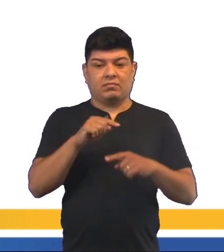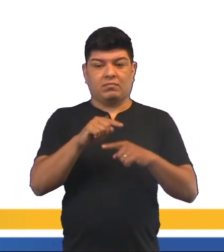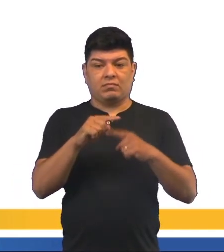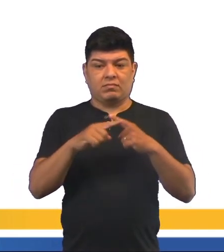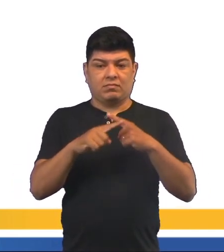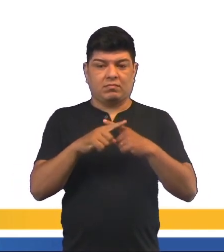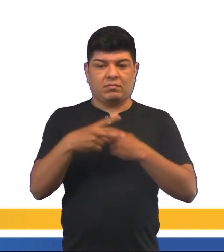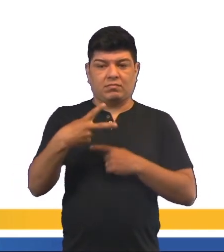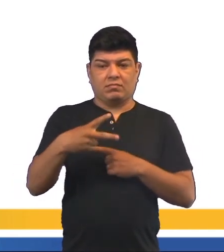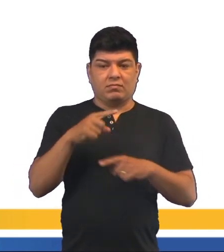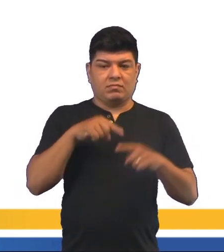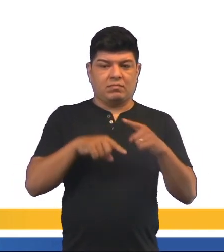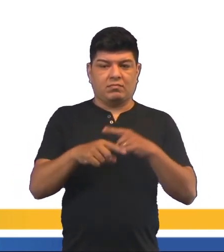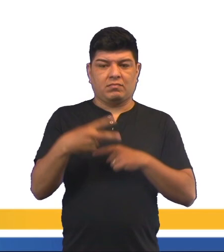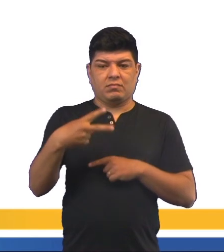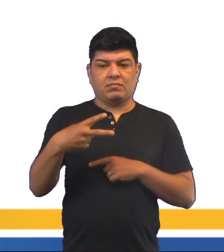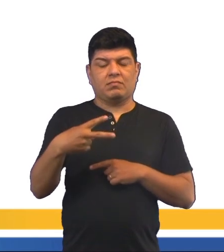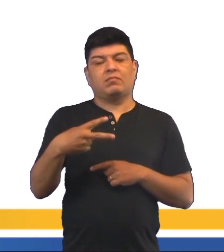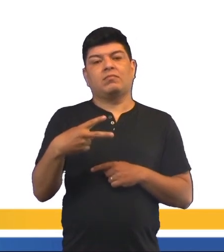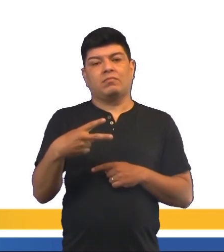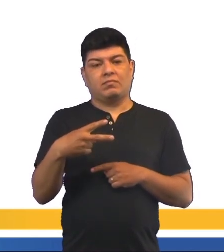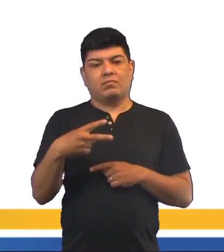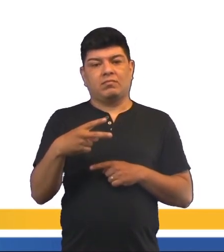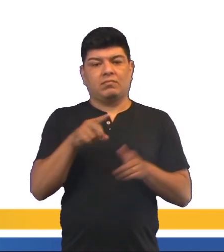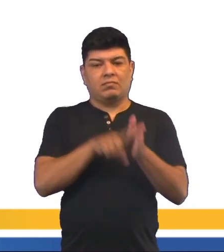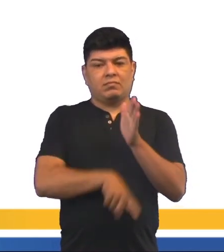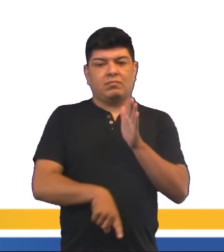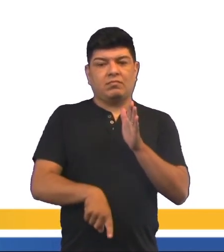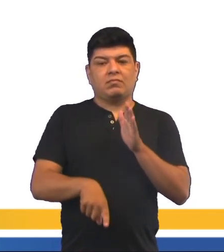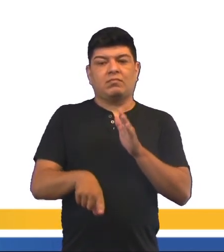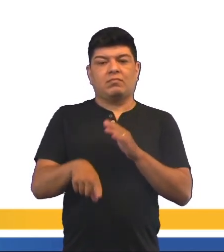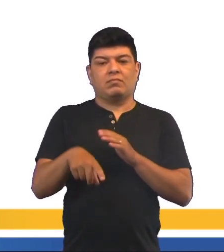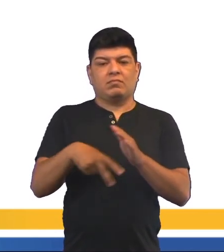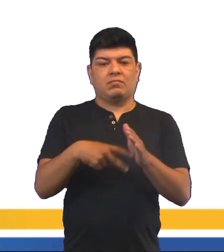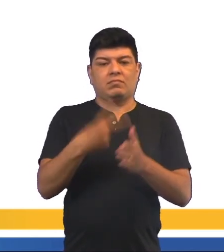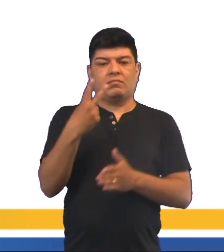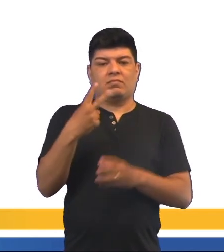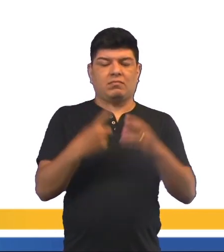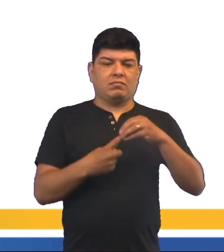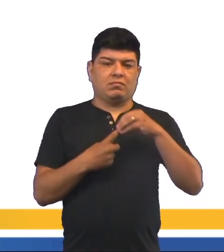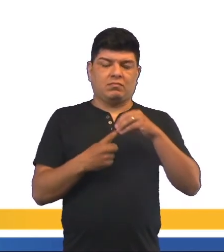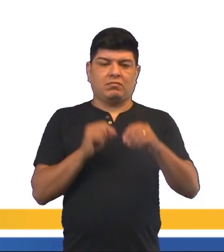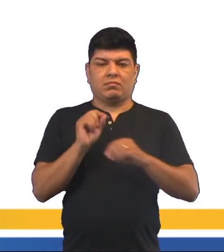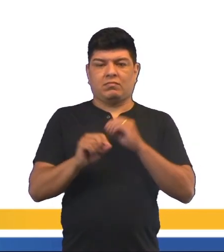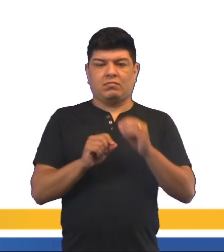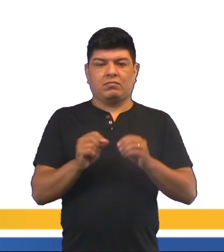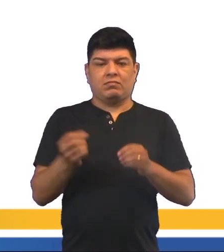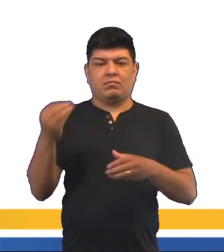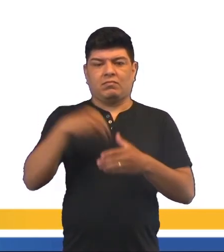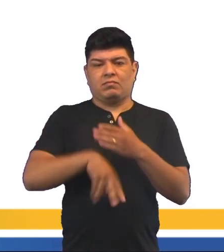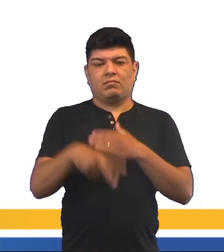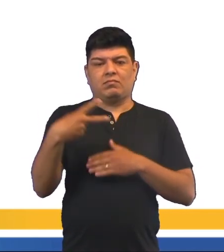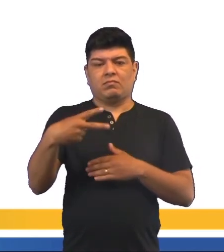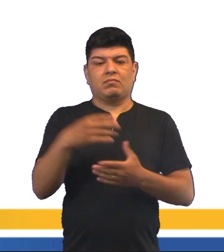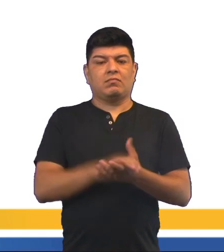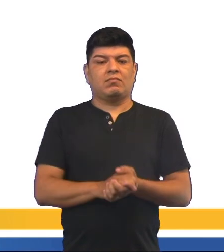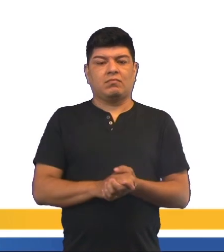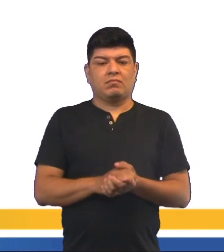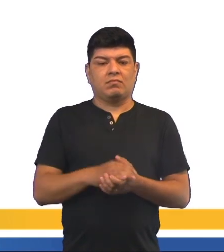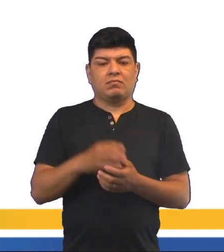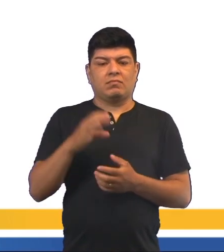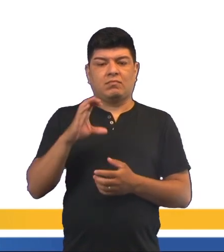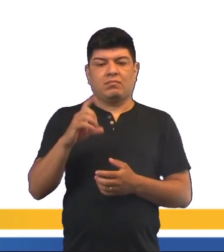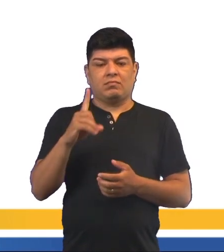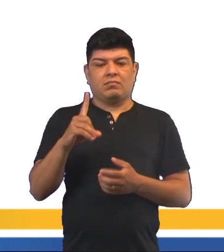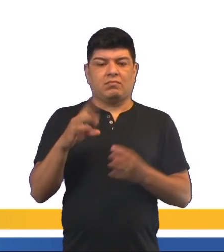multiplicado por 2, dividido por 2, subtraído em 2 unidades, adicionado 2 unidades. A C e a